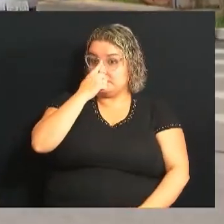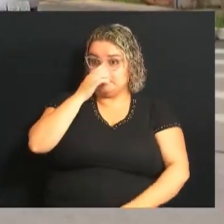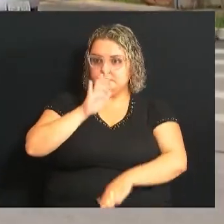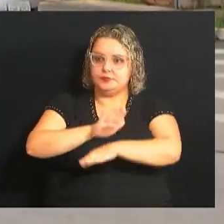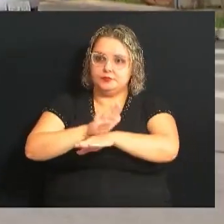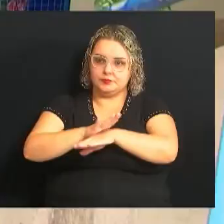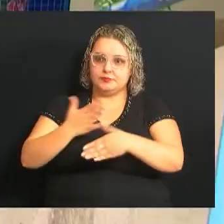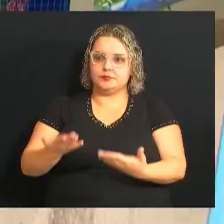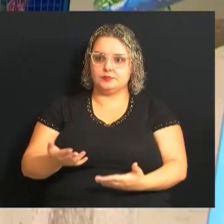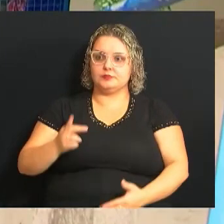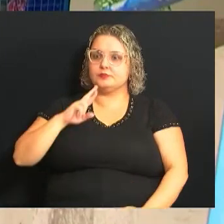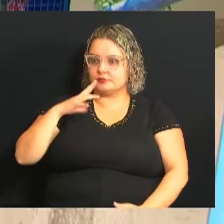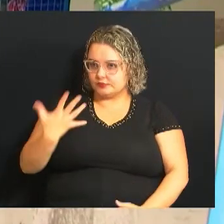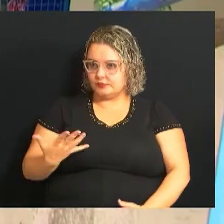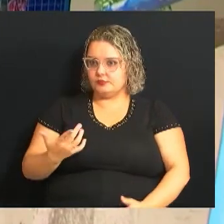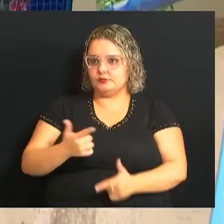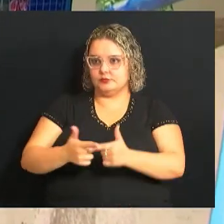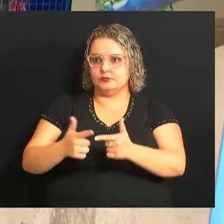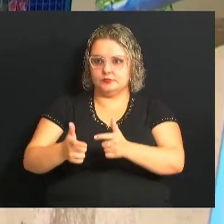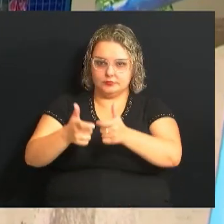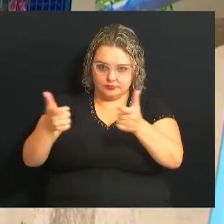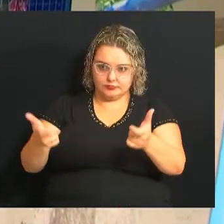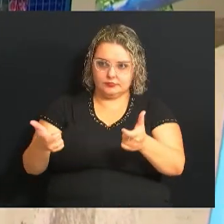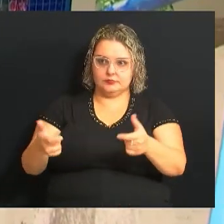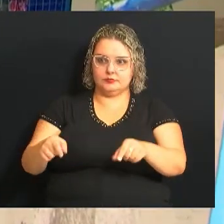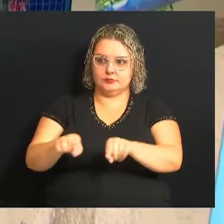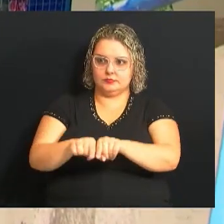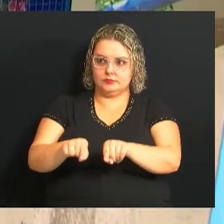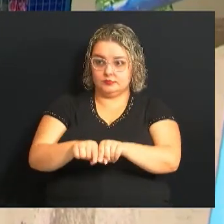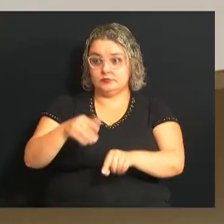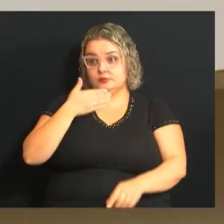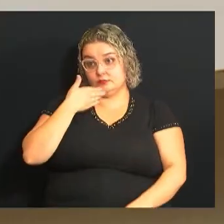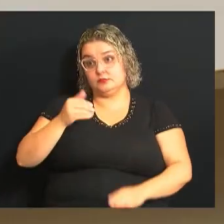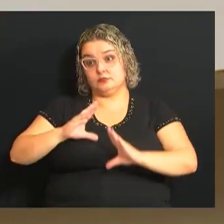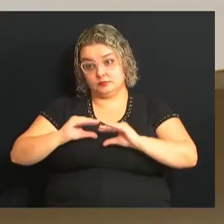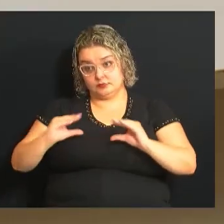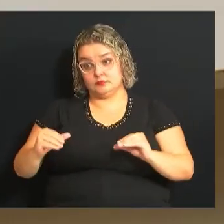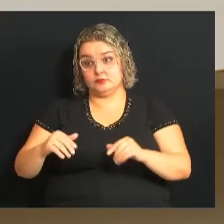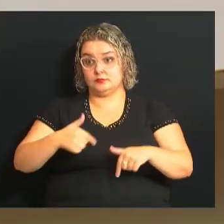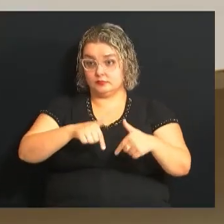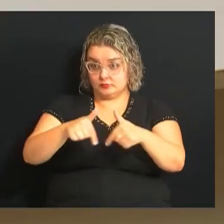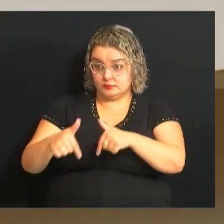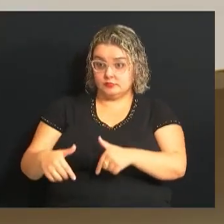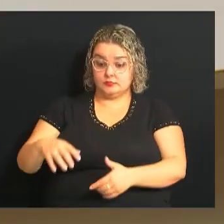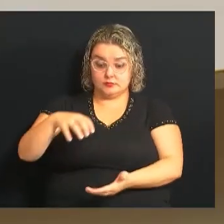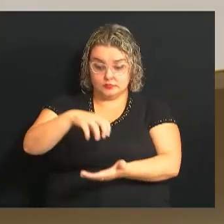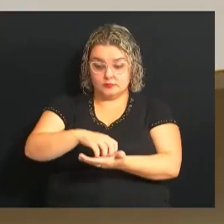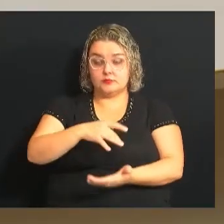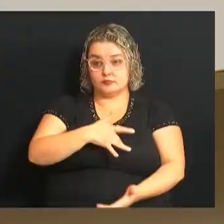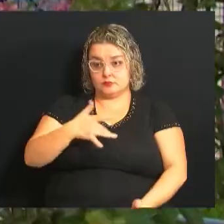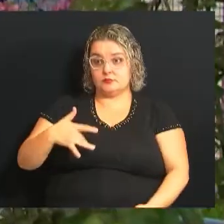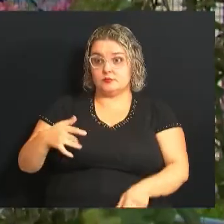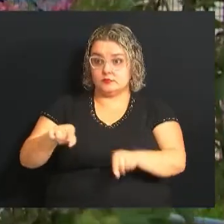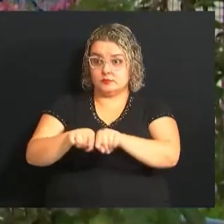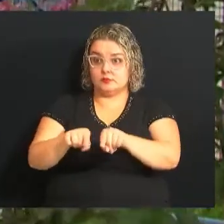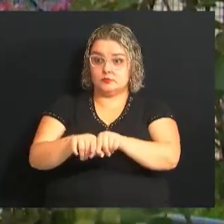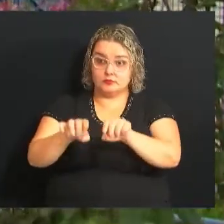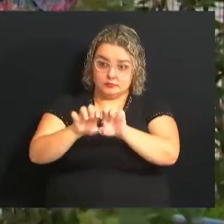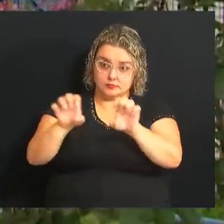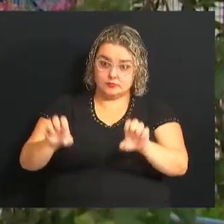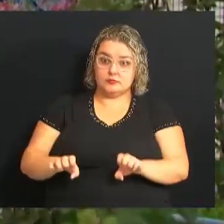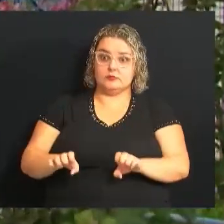resolver grandes problemas que nós temos lá hoje, inclusive melhorando o conforto dos trabalhadores do Centro de Saúde, também a estrutura do Centro de Saúde,